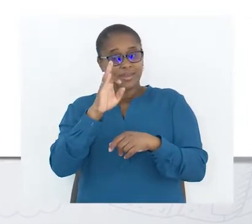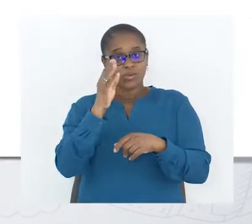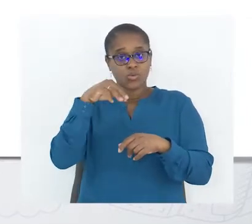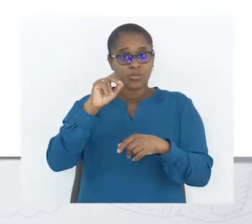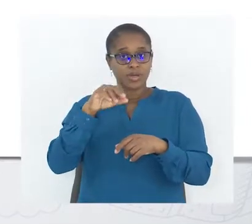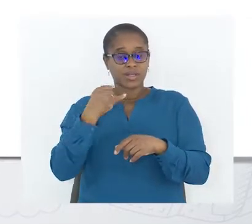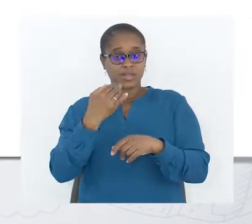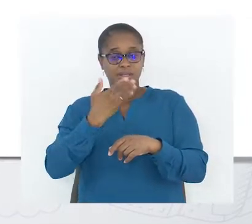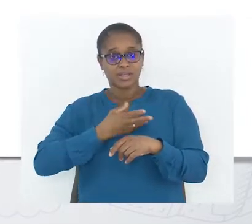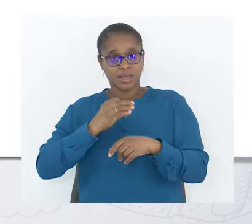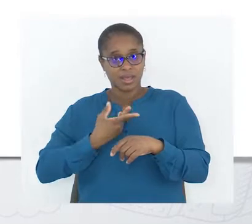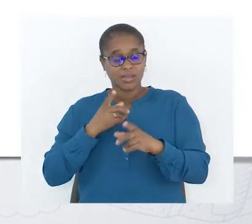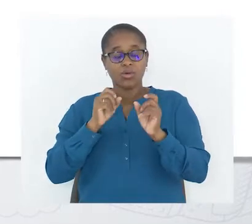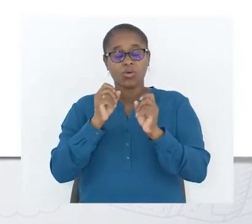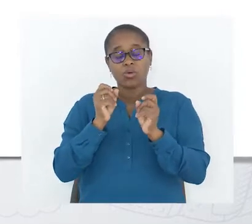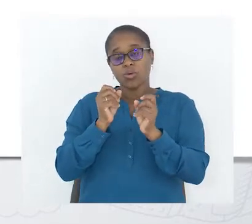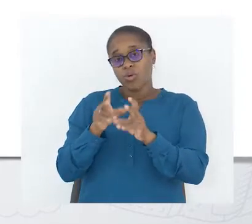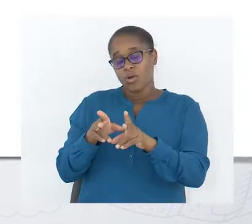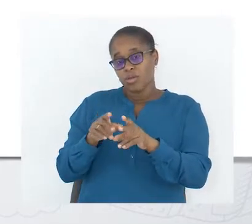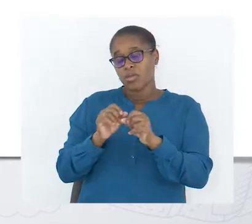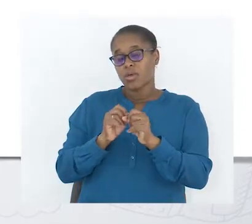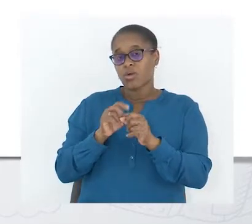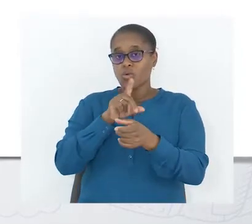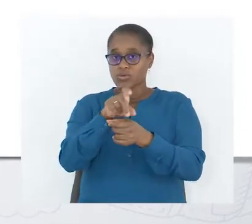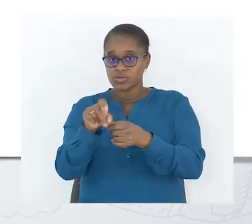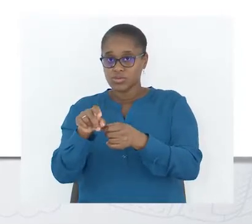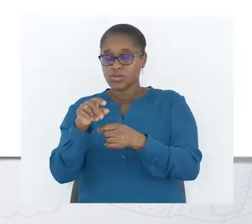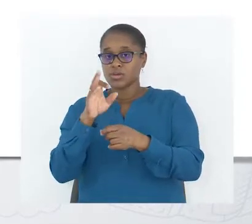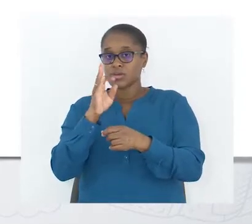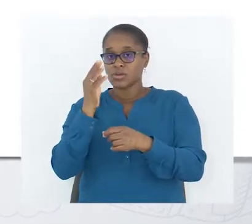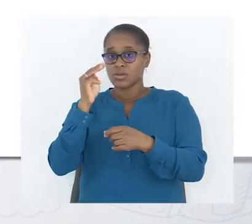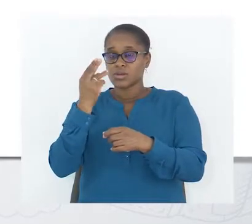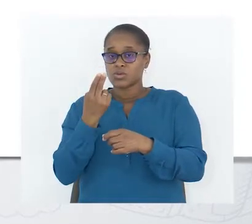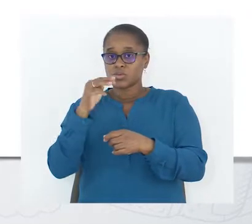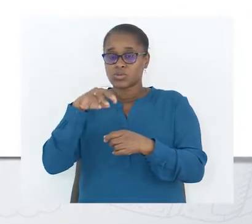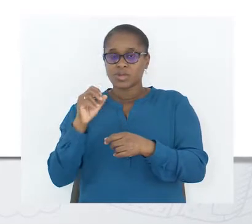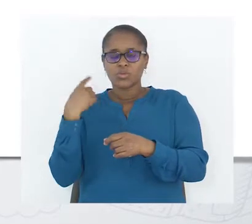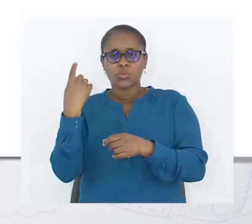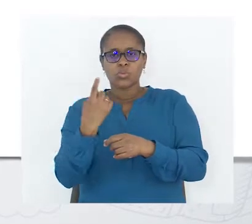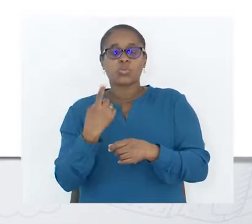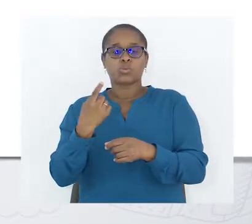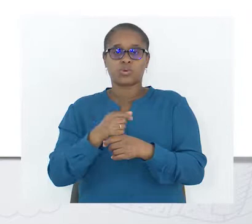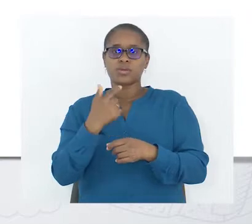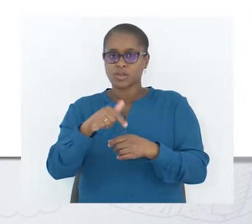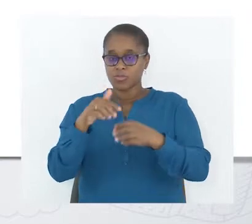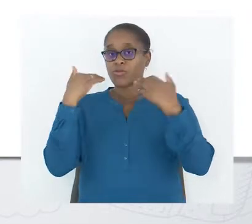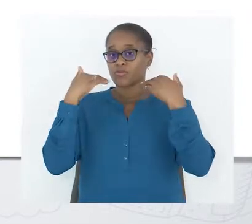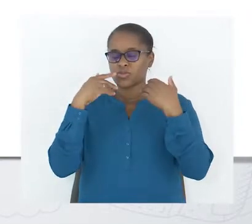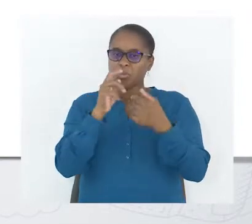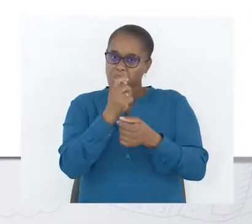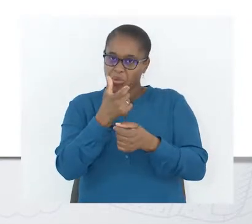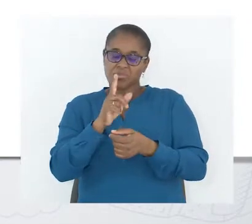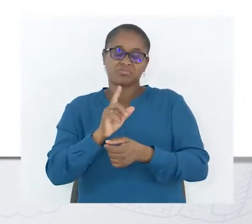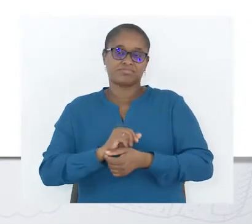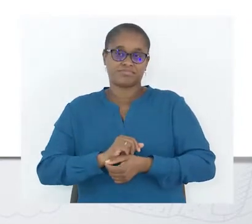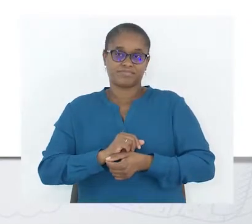a Covid-19 e uma imunidade duradoura. Temos dados ainda